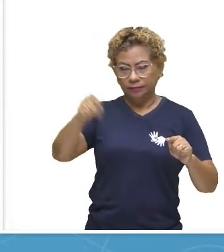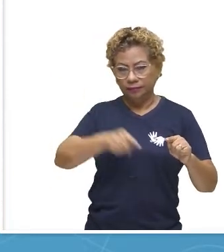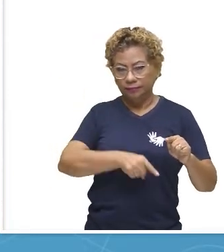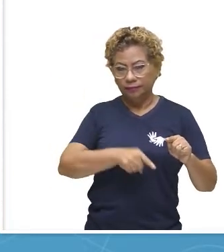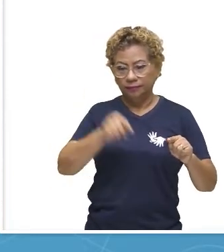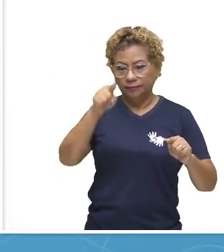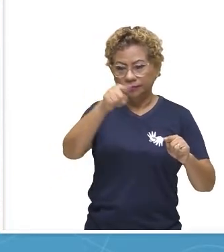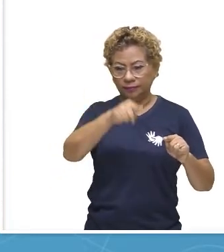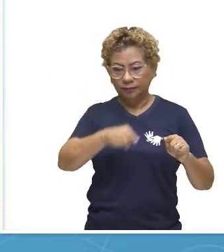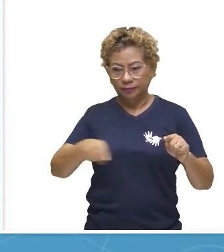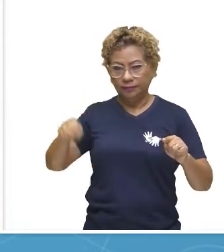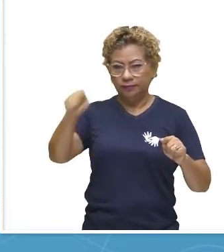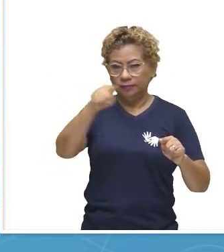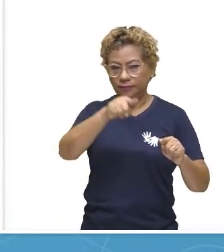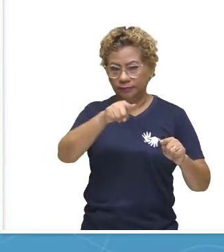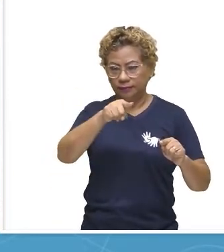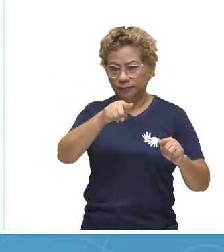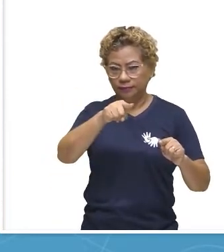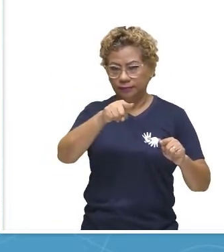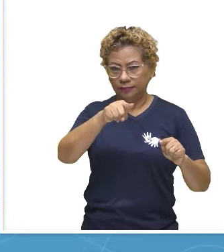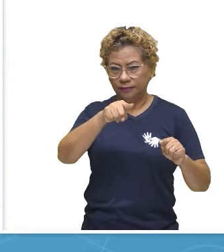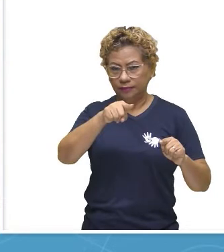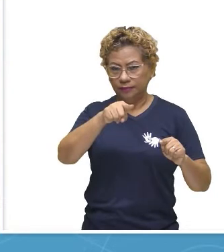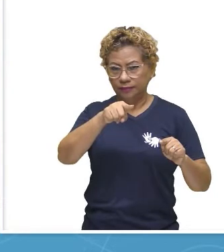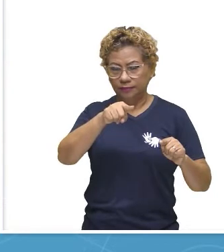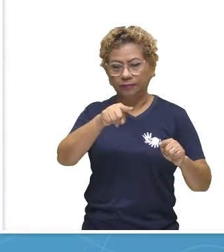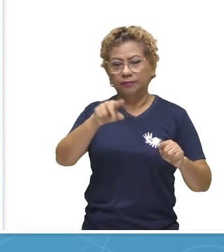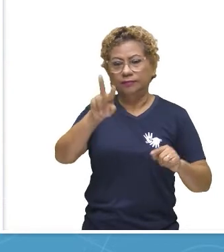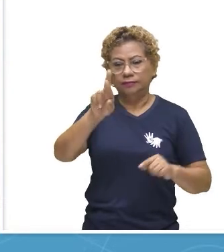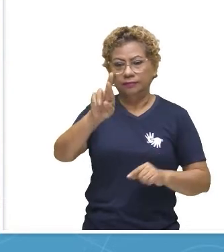transversal. O que está acontecendo aqui, ó?